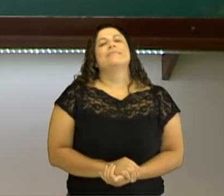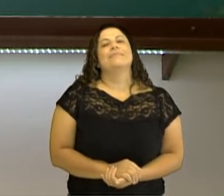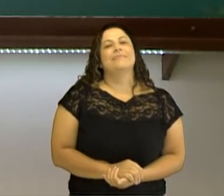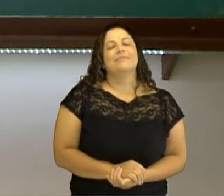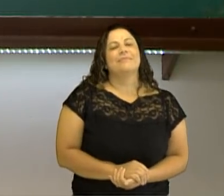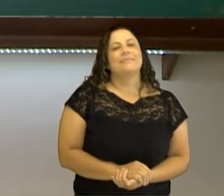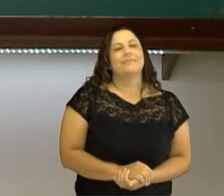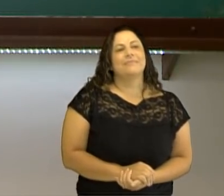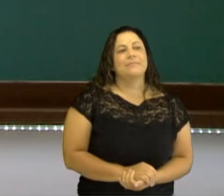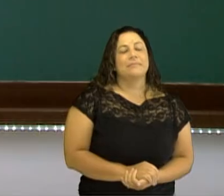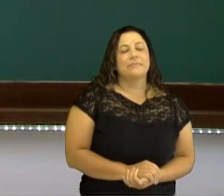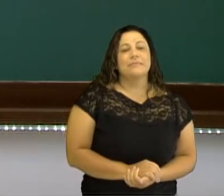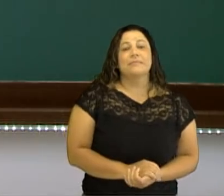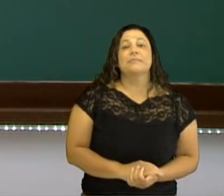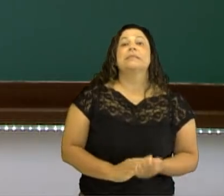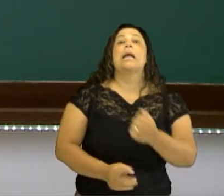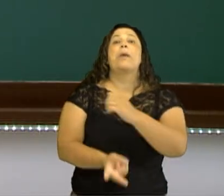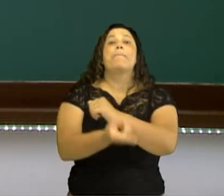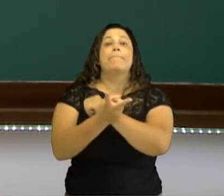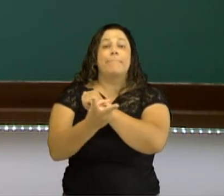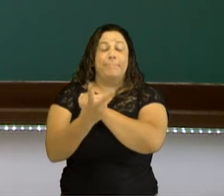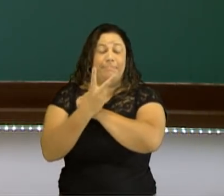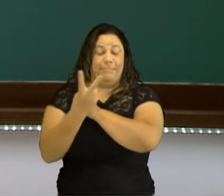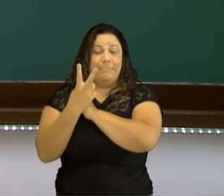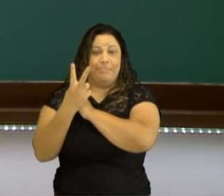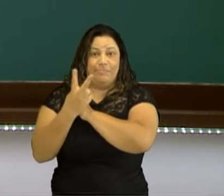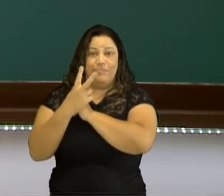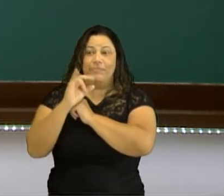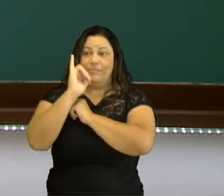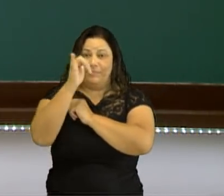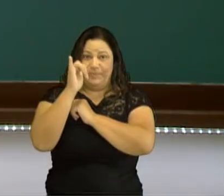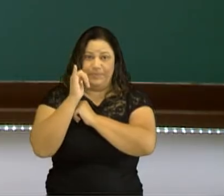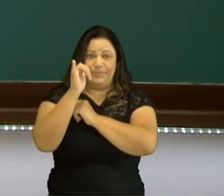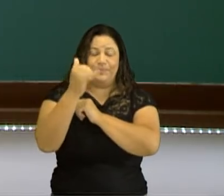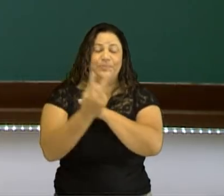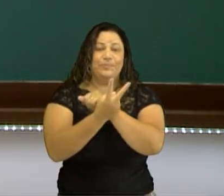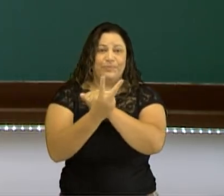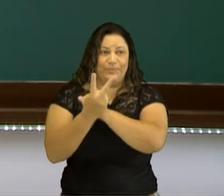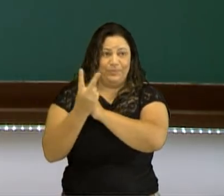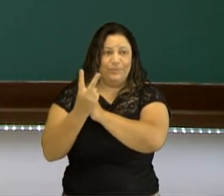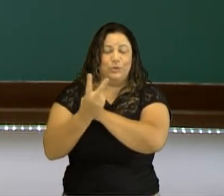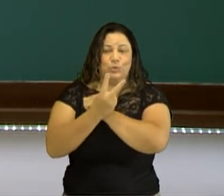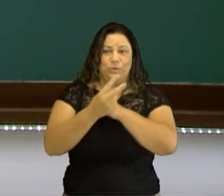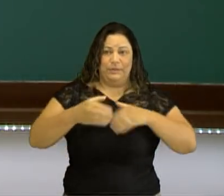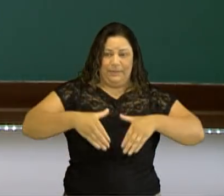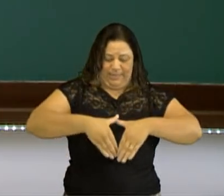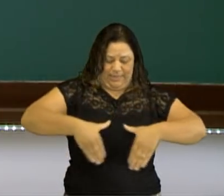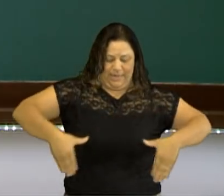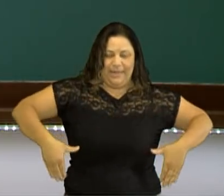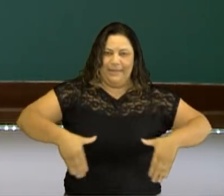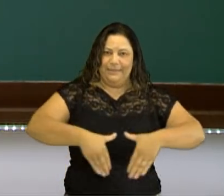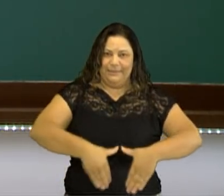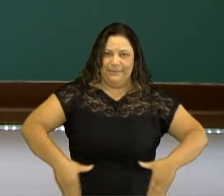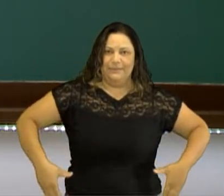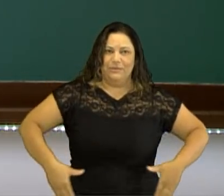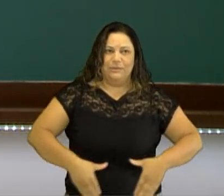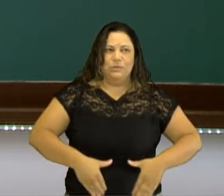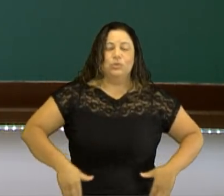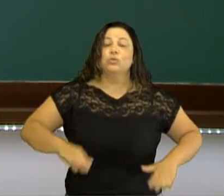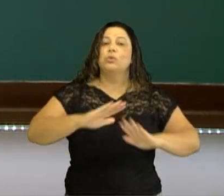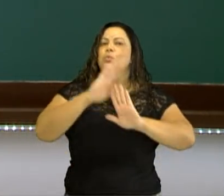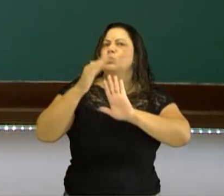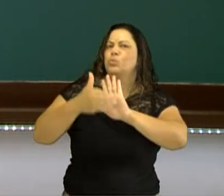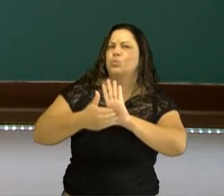É uma reserva energética, né? Como falei no slide anterior, um isolante térmico. Então, toda aquela gordura que